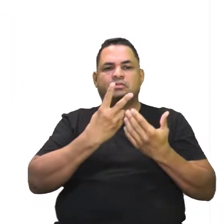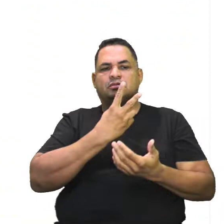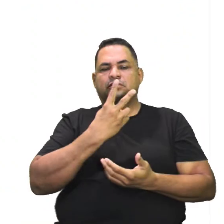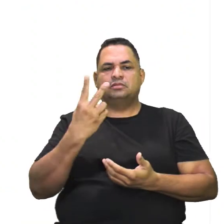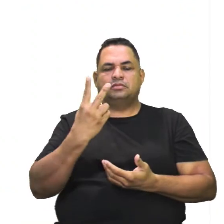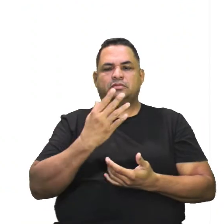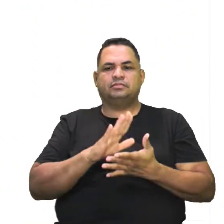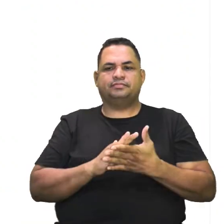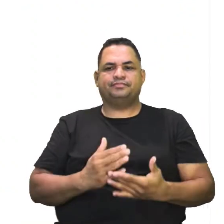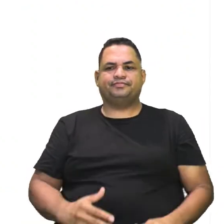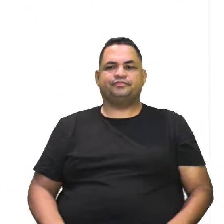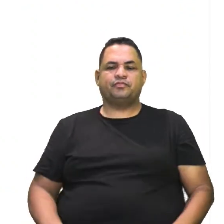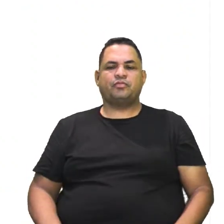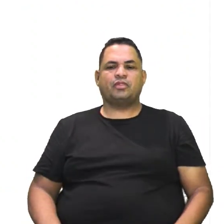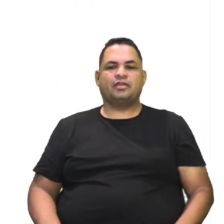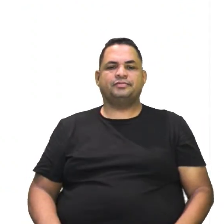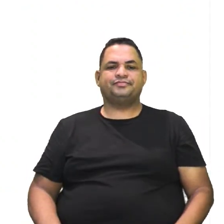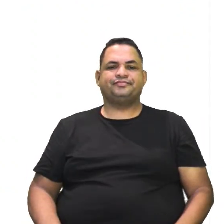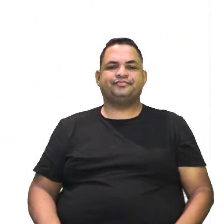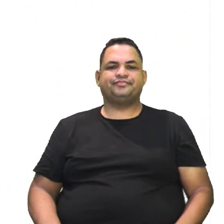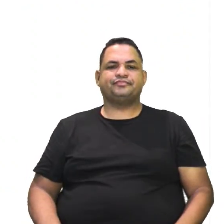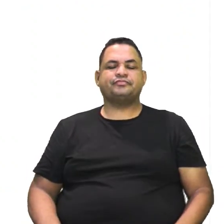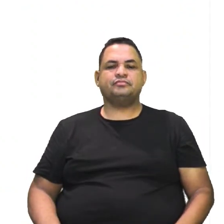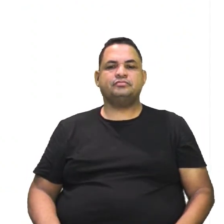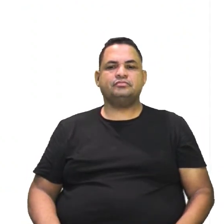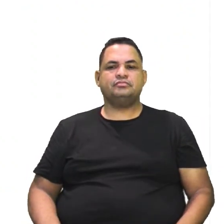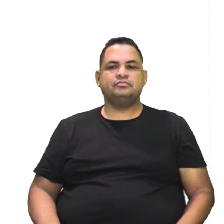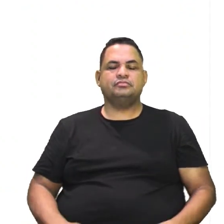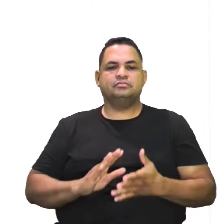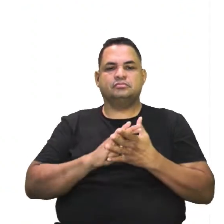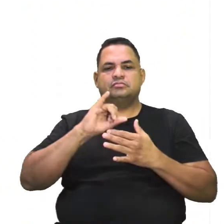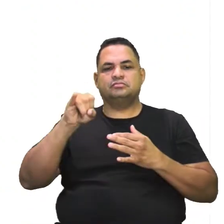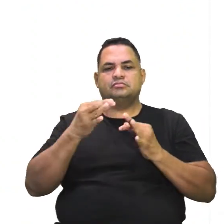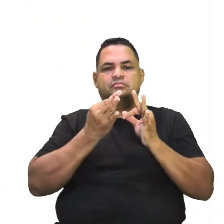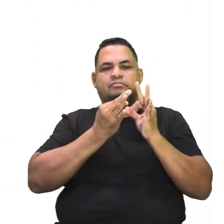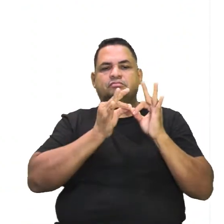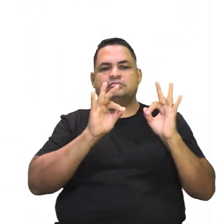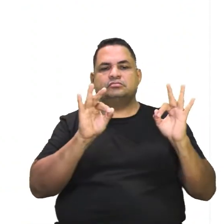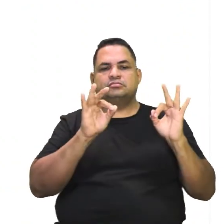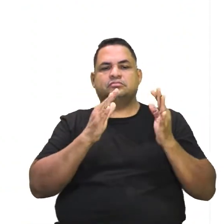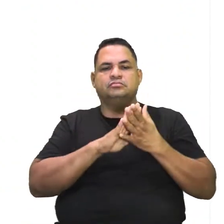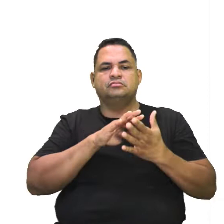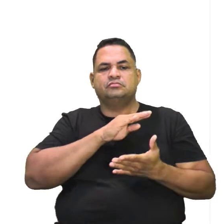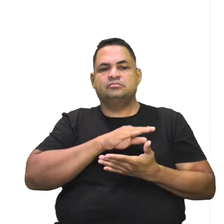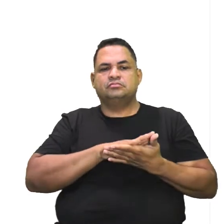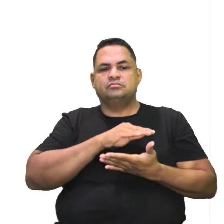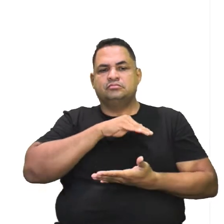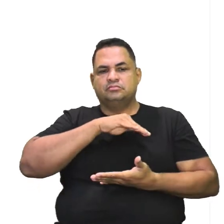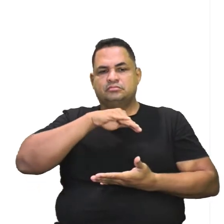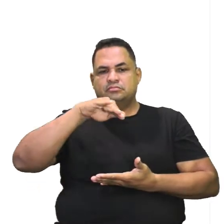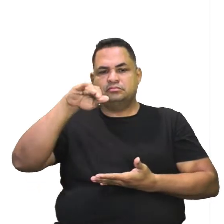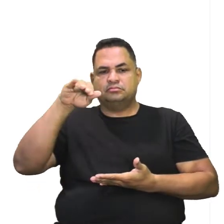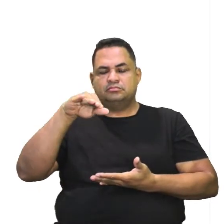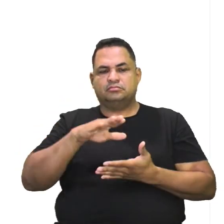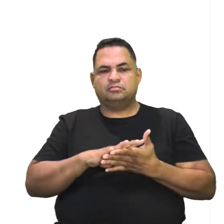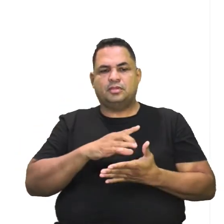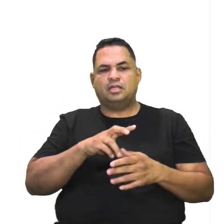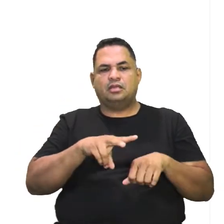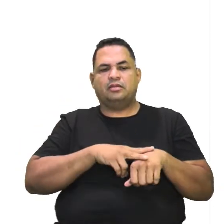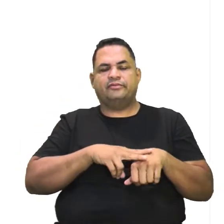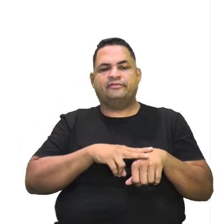dois juntos, né? A gente pode comparar esses dois gráficos, ó. O juro simples nos remete a uma reta, né? Que aqui é a verdinha aqui,